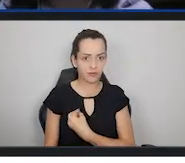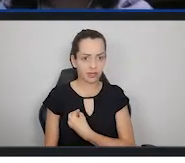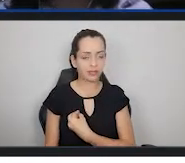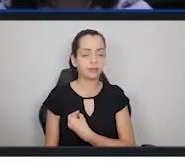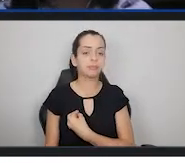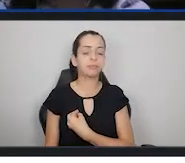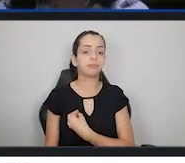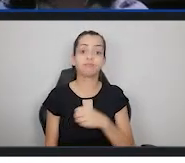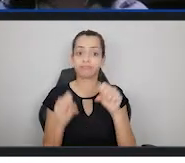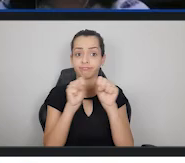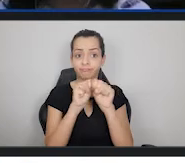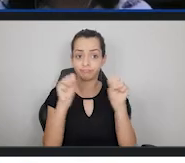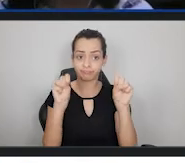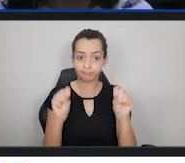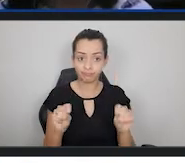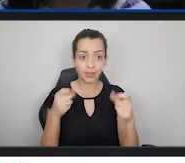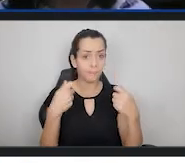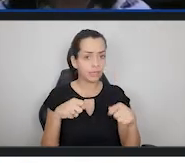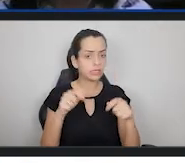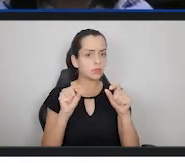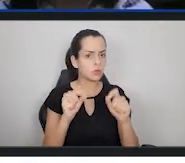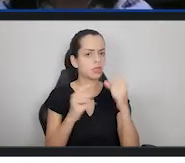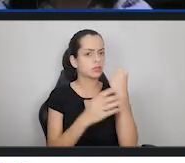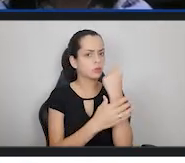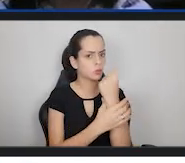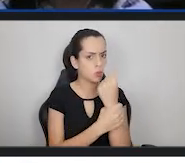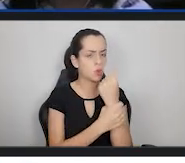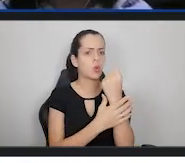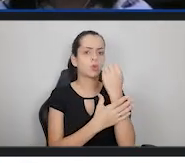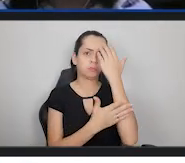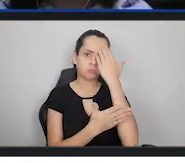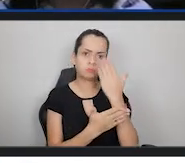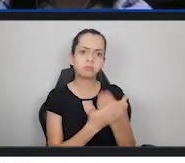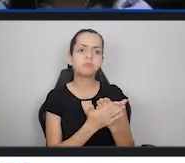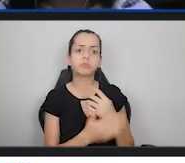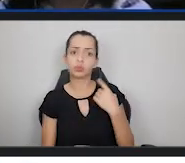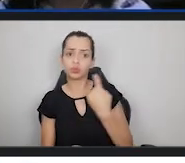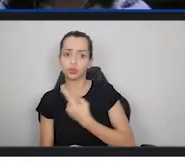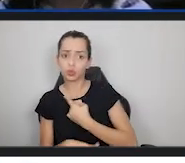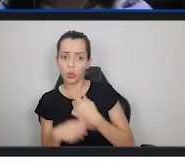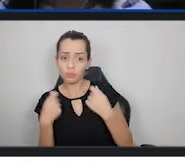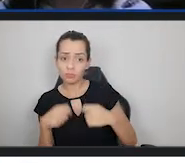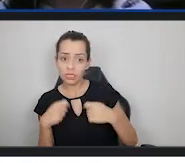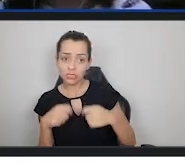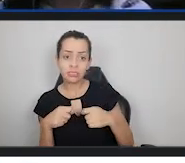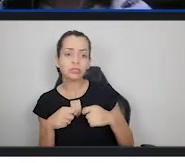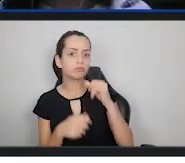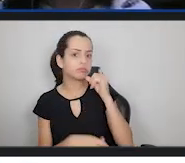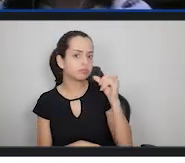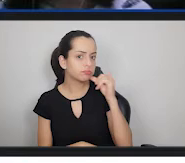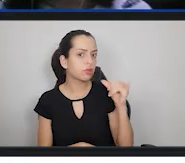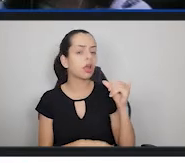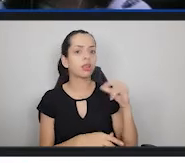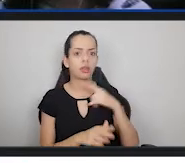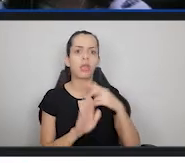a gente tenha um sistema confiável, que esteja disponível quando a gente precisa e que